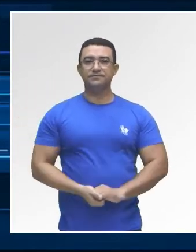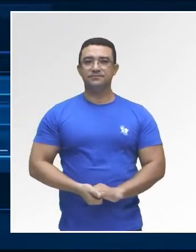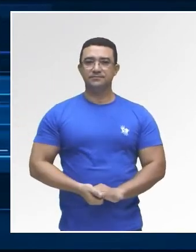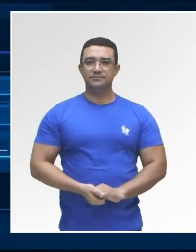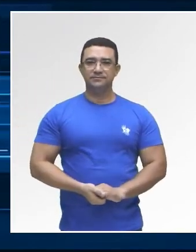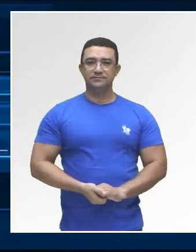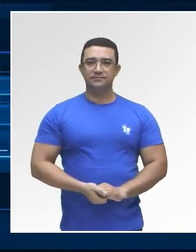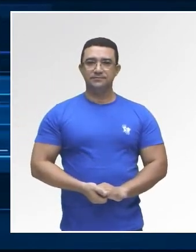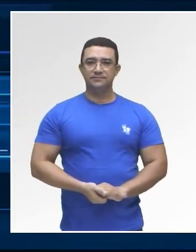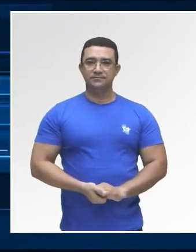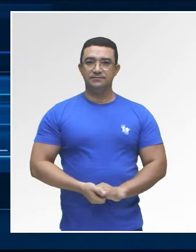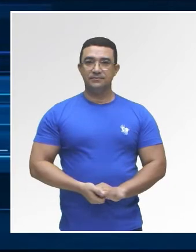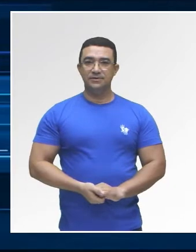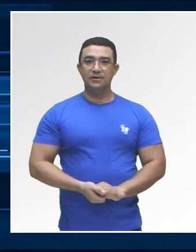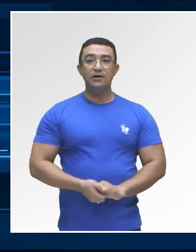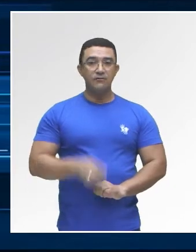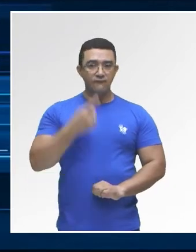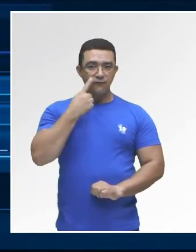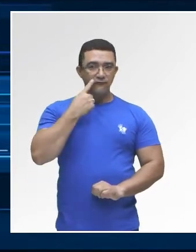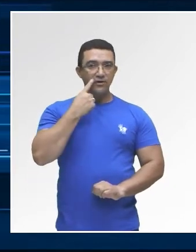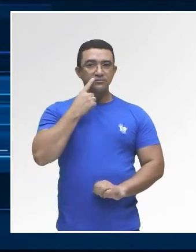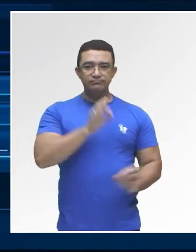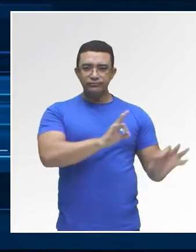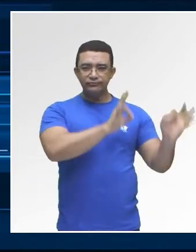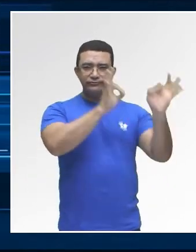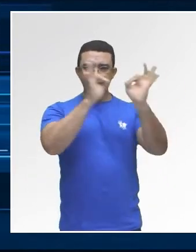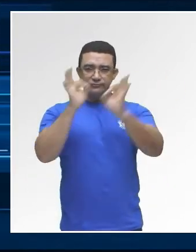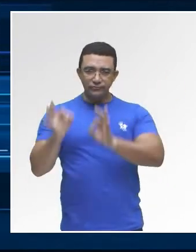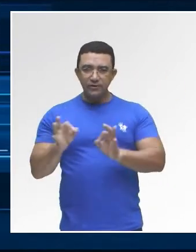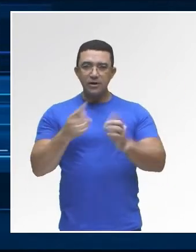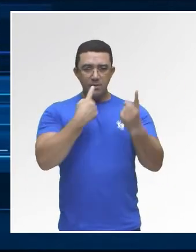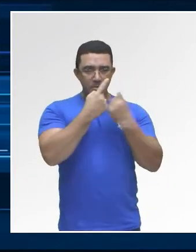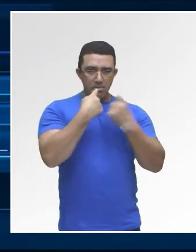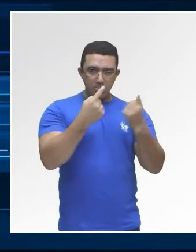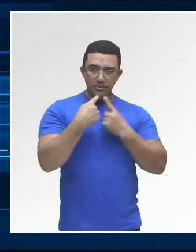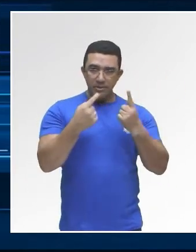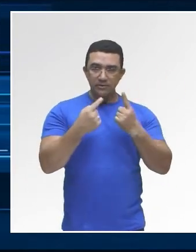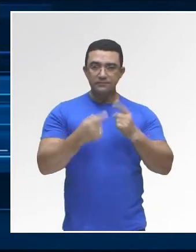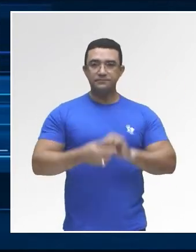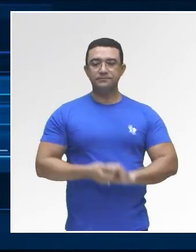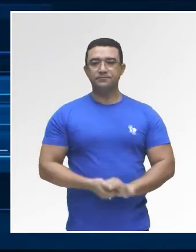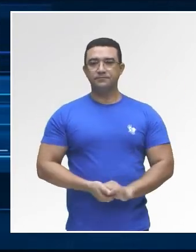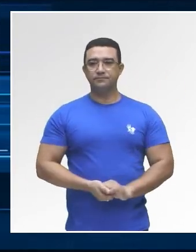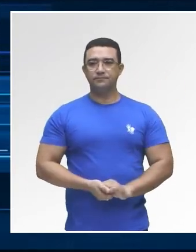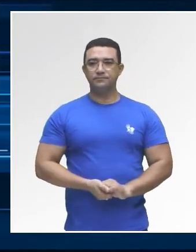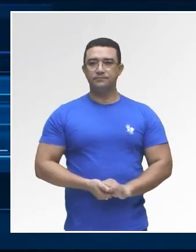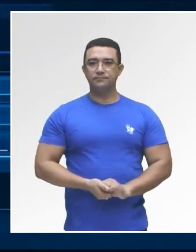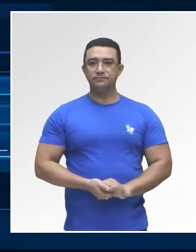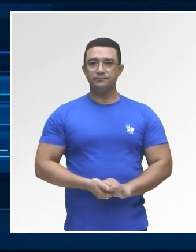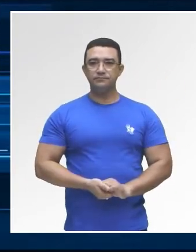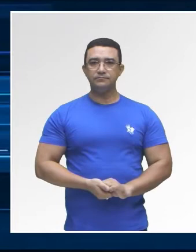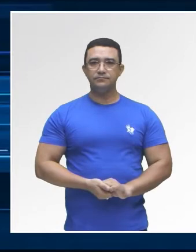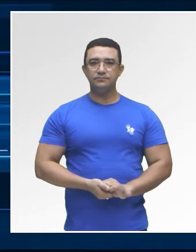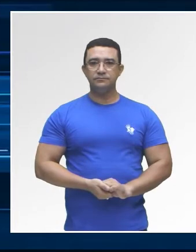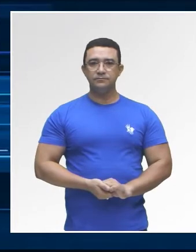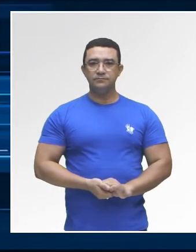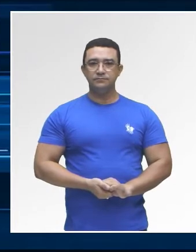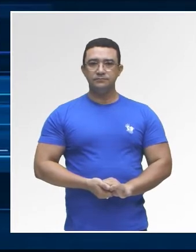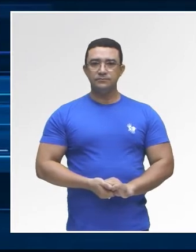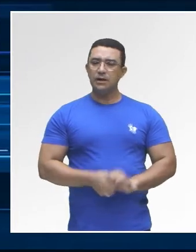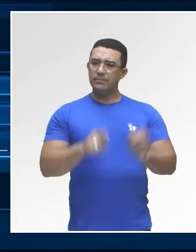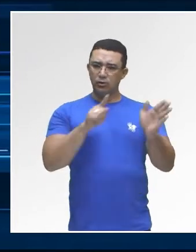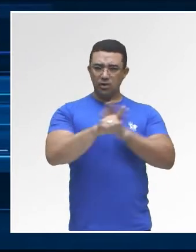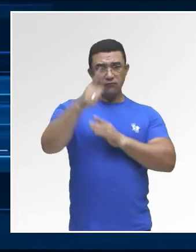Bom, então vamos rever esses pequenos diálogos, né? Só para reforçar essas perguntas que vocês já conhecem, não é? E também para